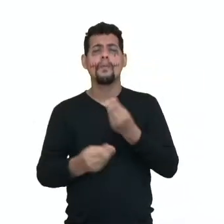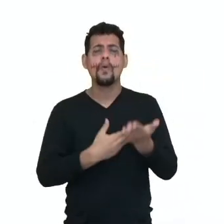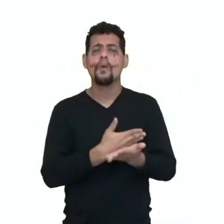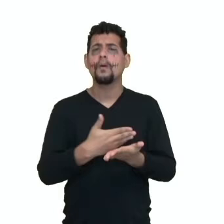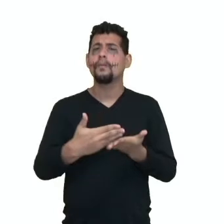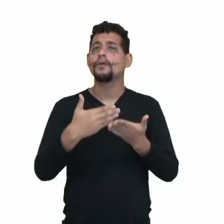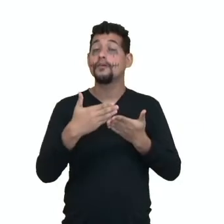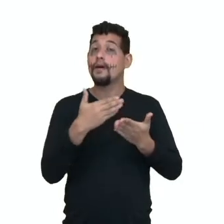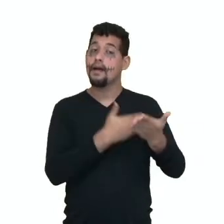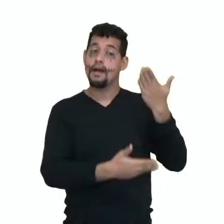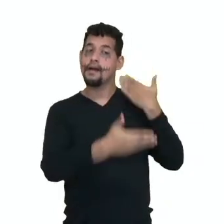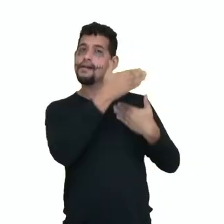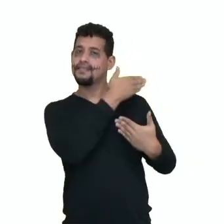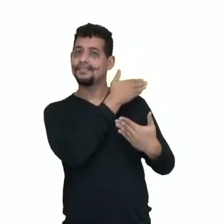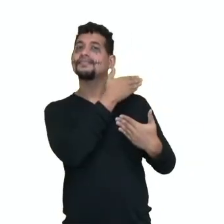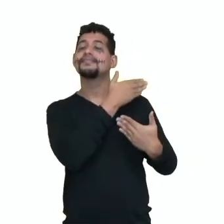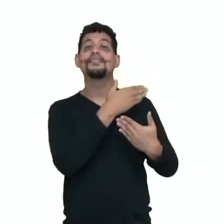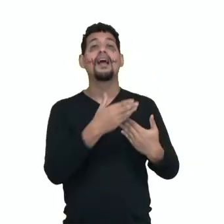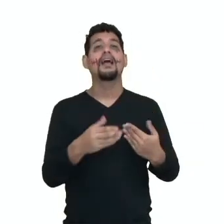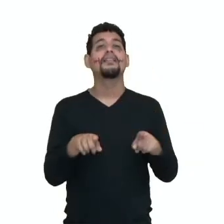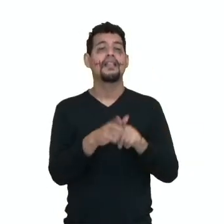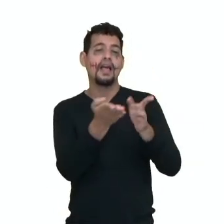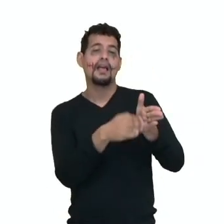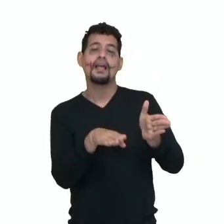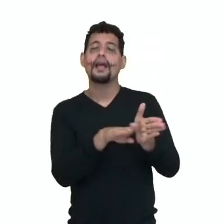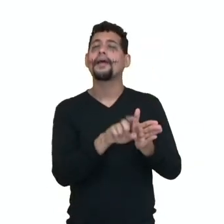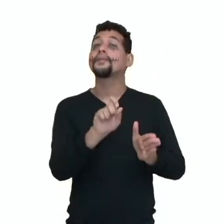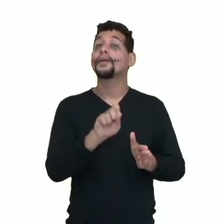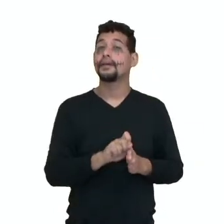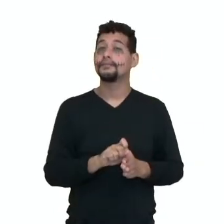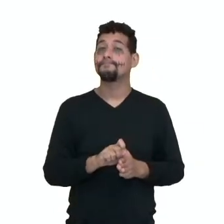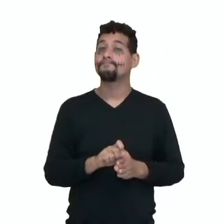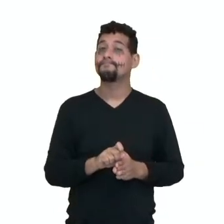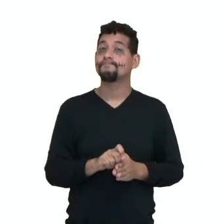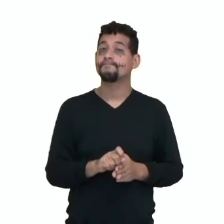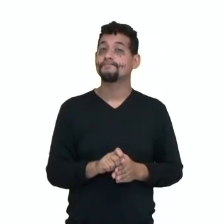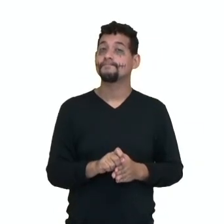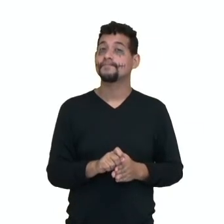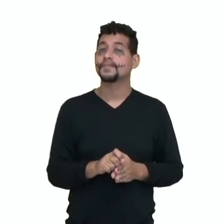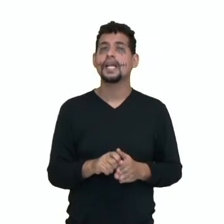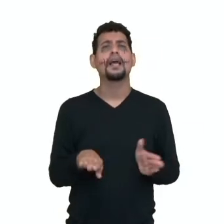son anteriores a la llegada de los